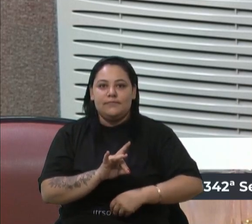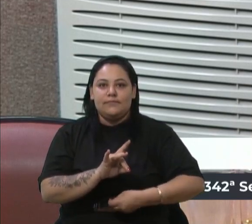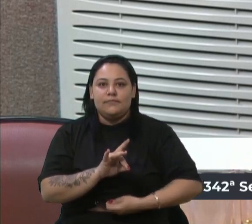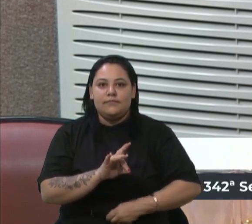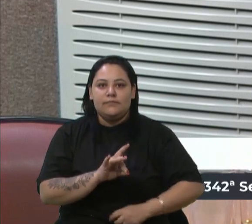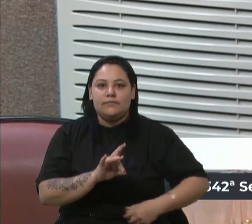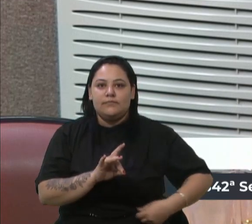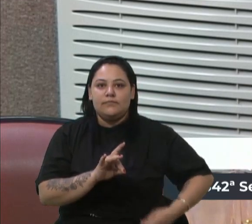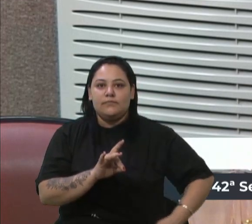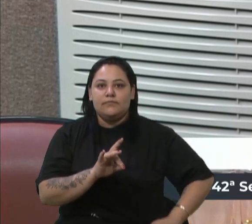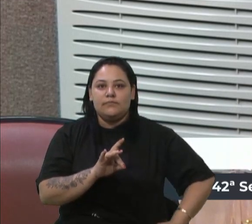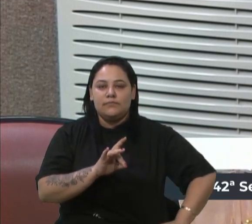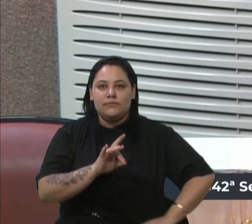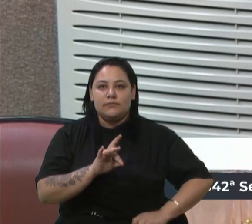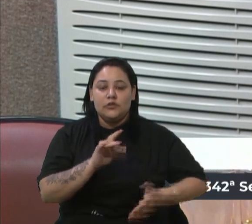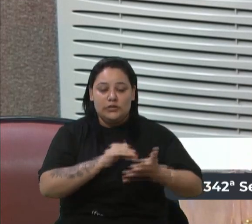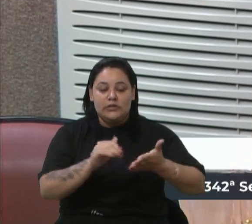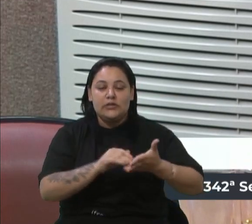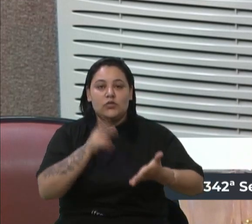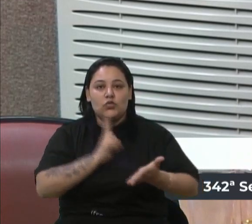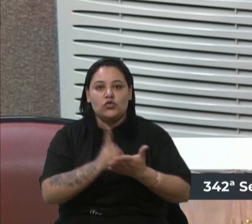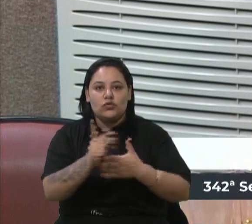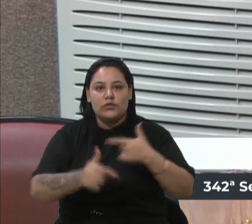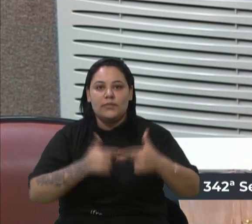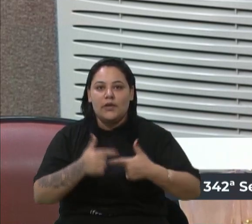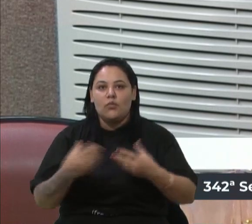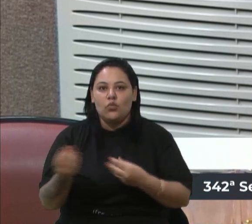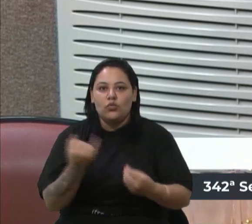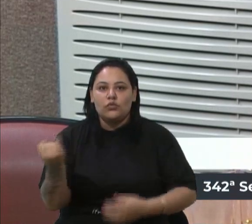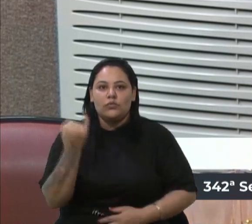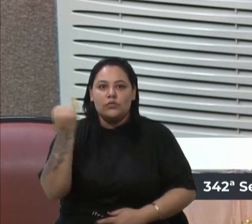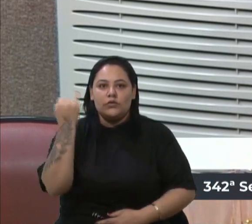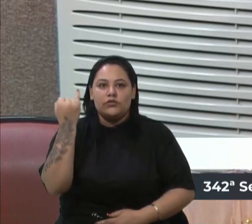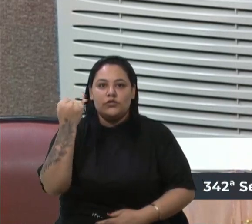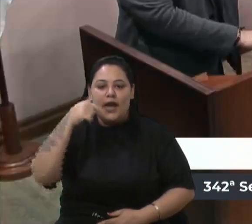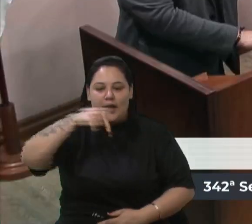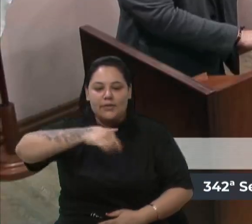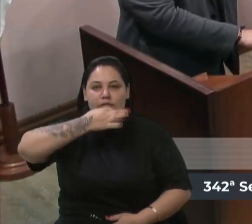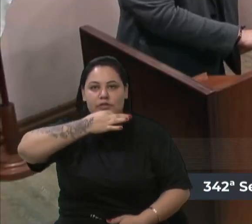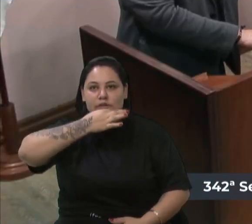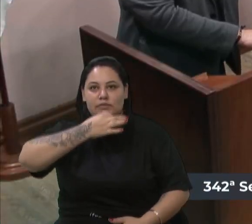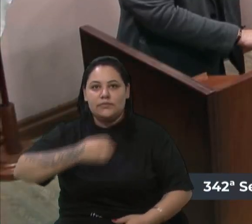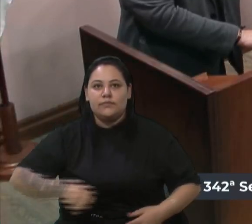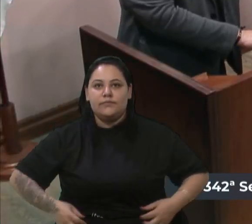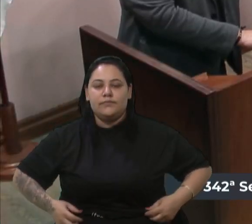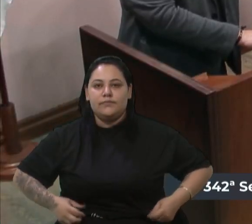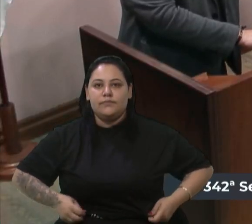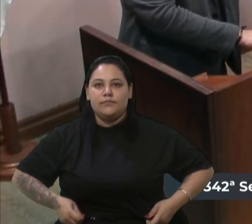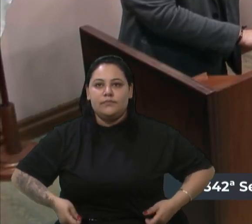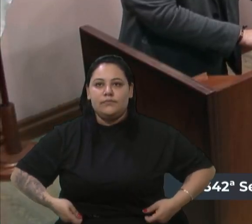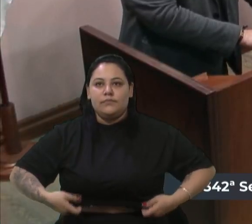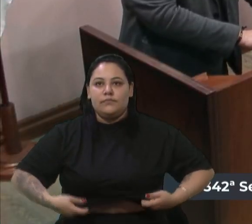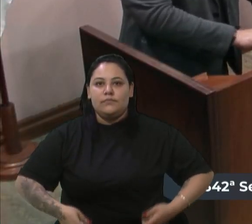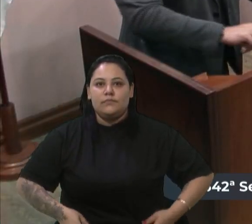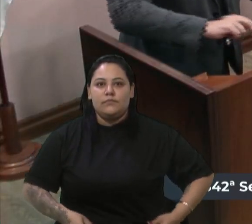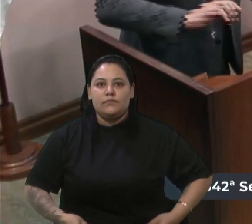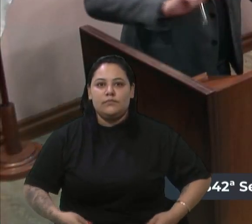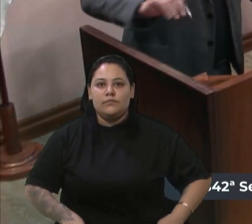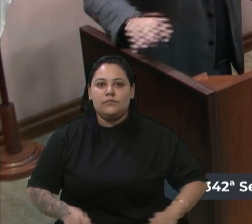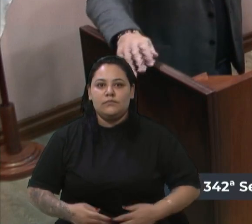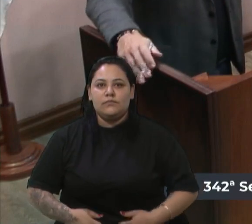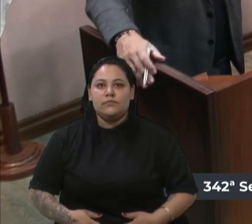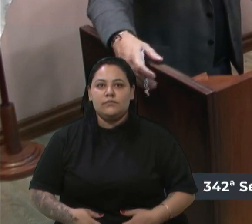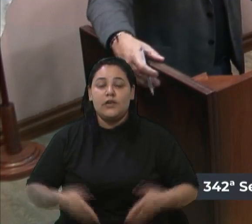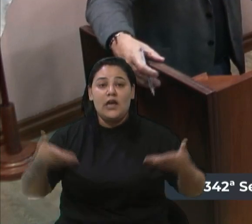que isso é extremamente positivo e quem ganha é a comunidade caxiense. Parabéns. Obrigado, vereador Juliano. Eu vou trocar de assunto agora, porque eu quero falar